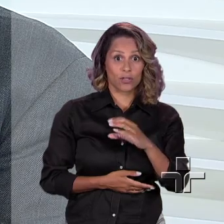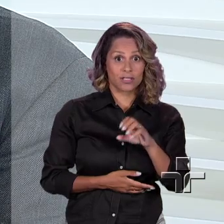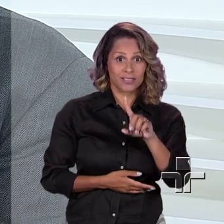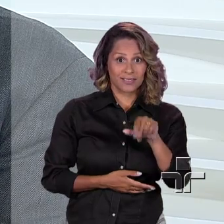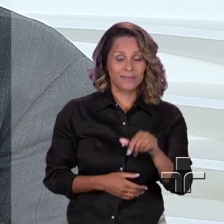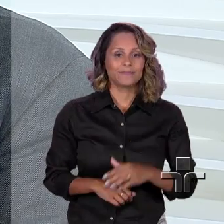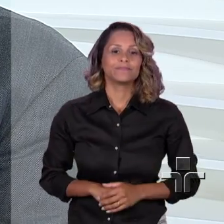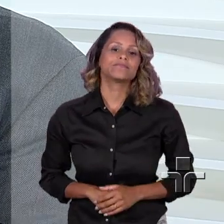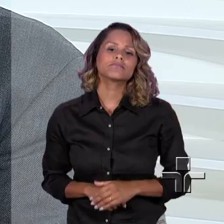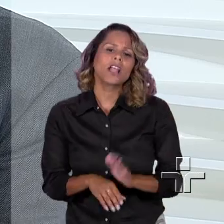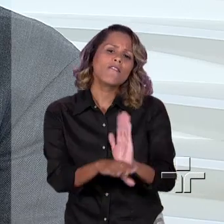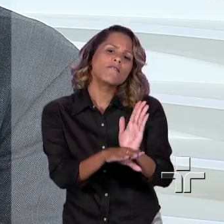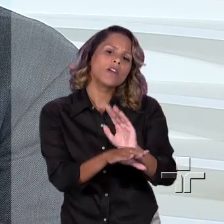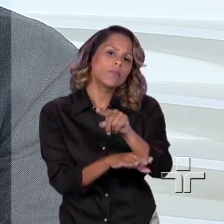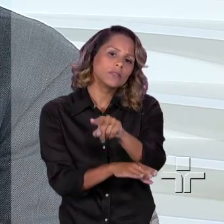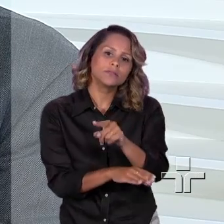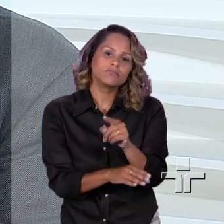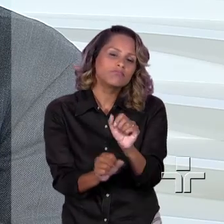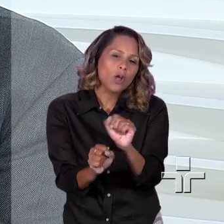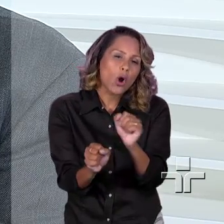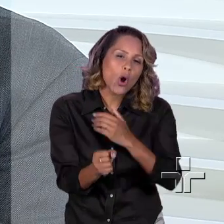filme é...